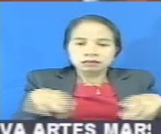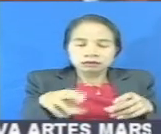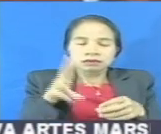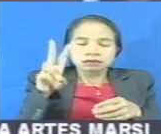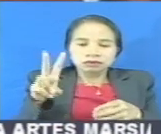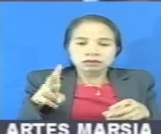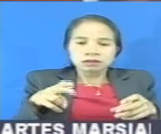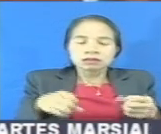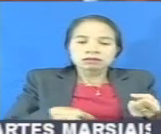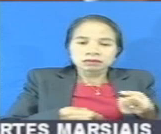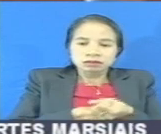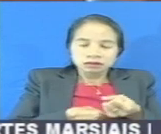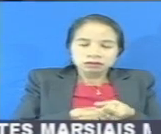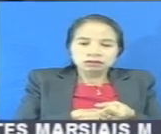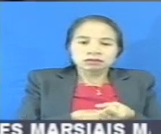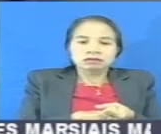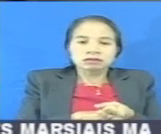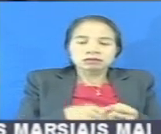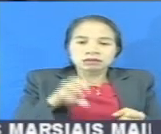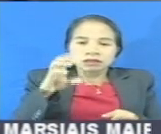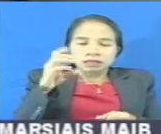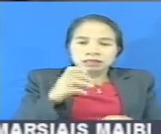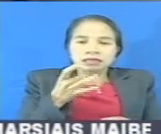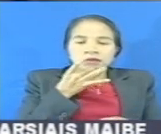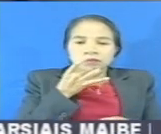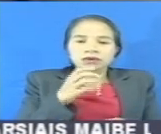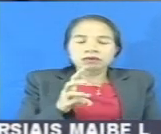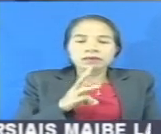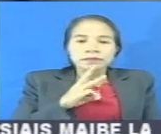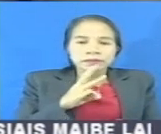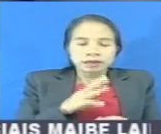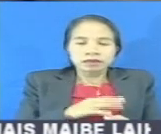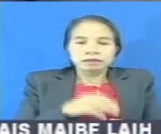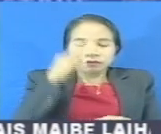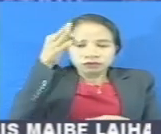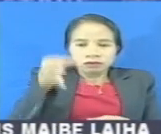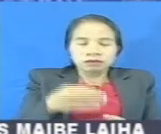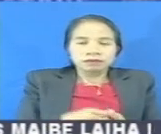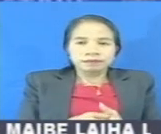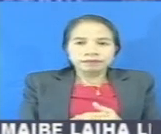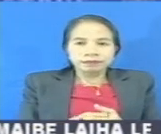se contribuir para o desenvolvimento da eletricidade no B e a futuro. Paulo da Silva